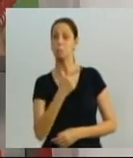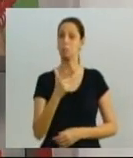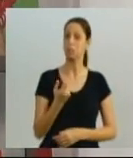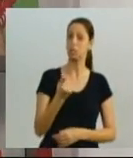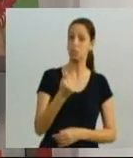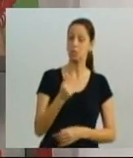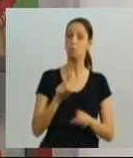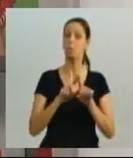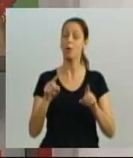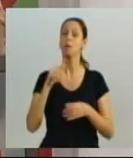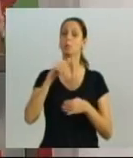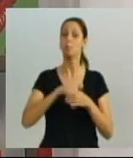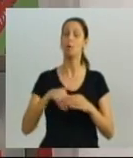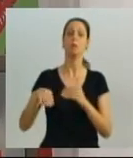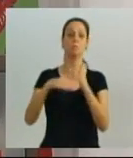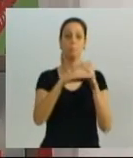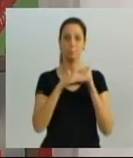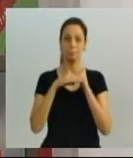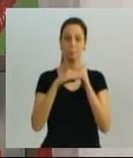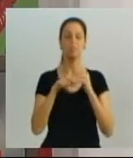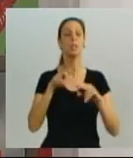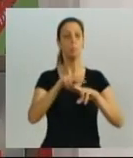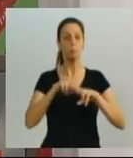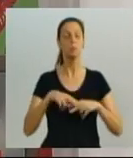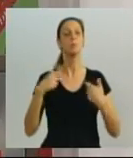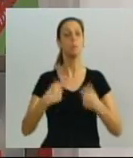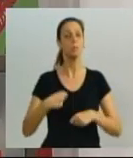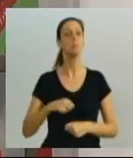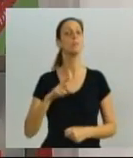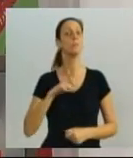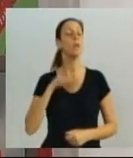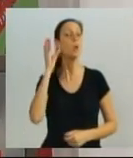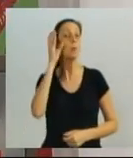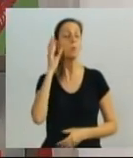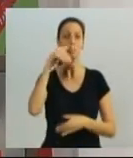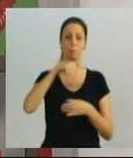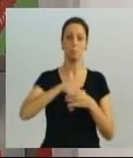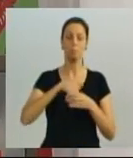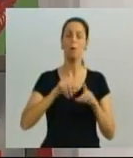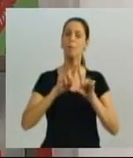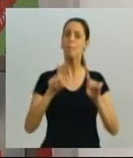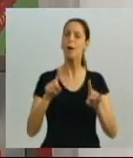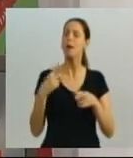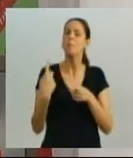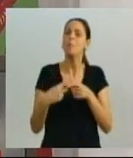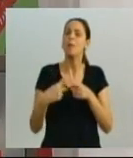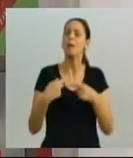é igual. Então temos que saber votar. E por que nós temos que votar?